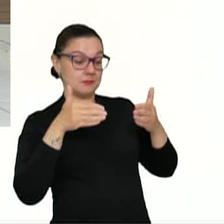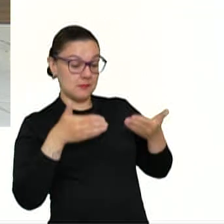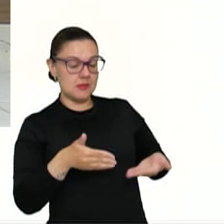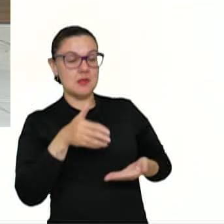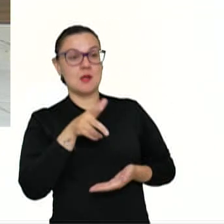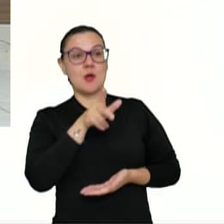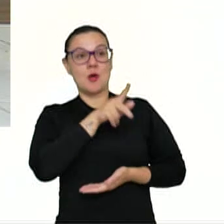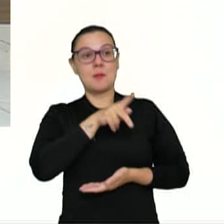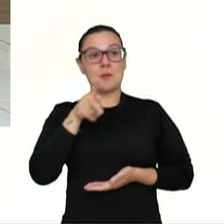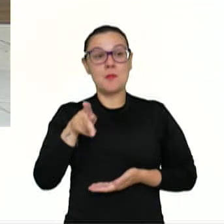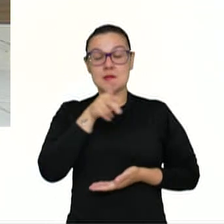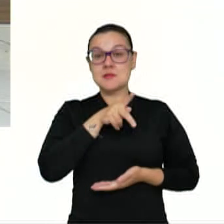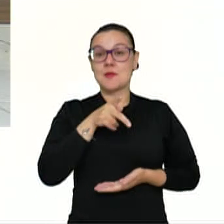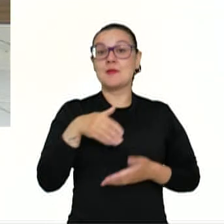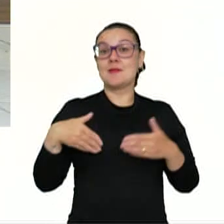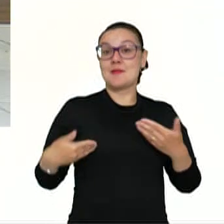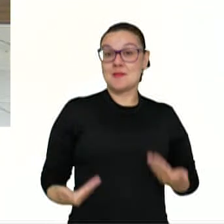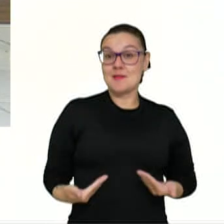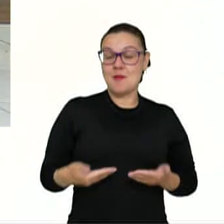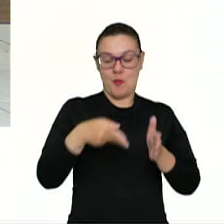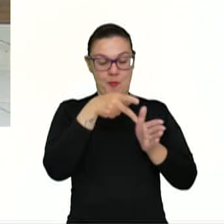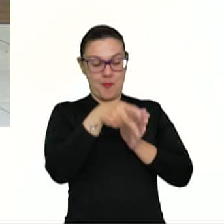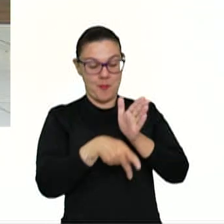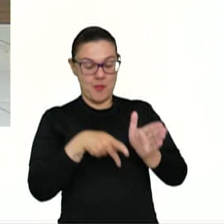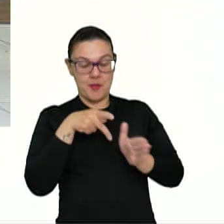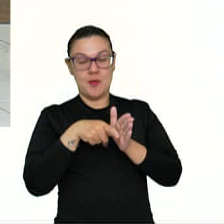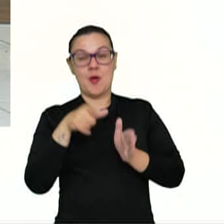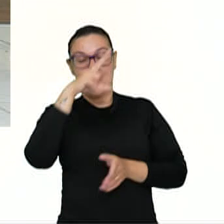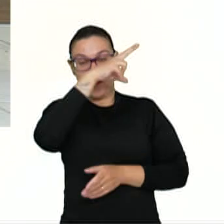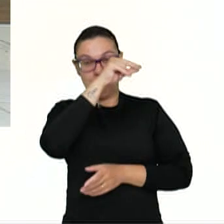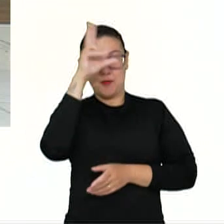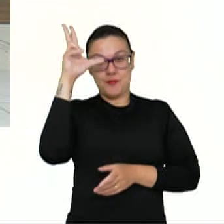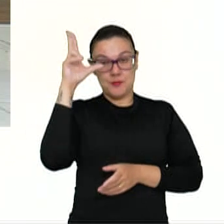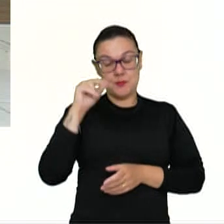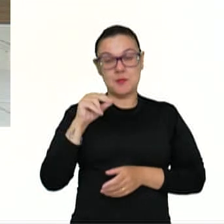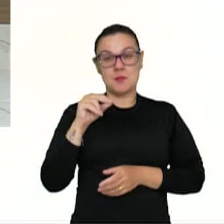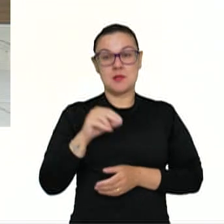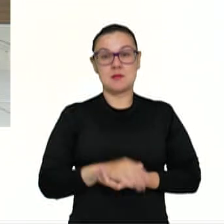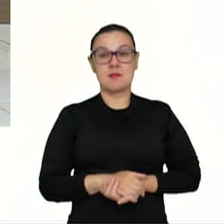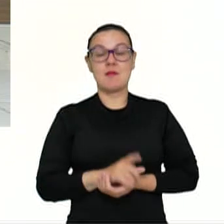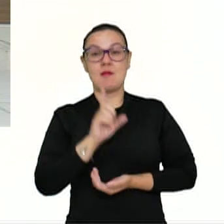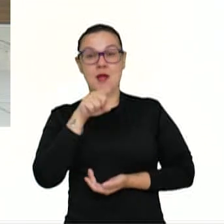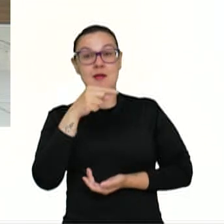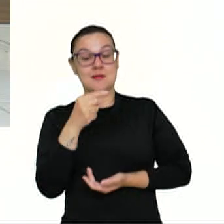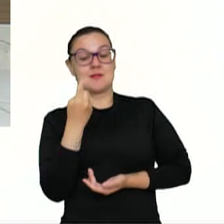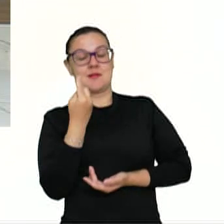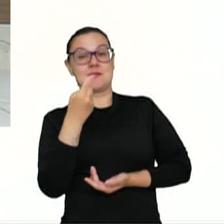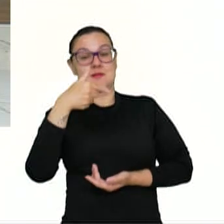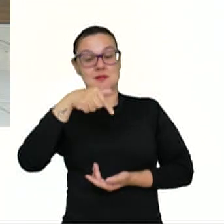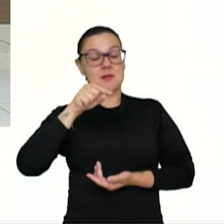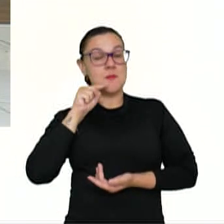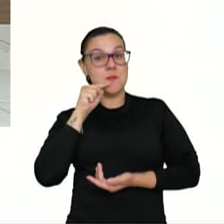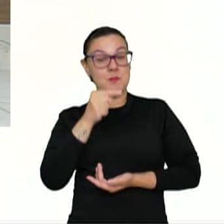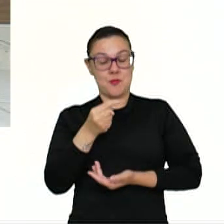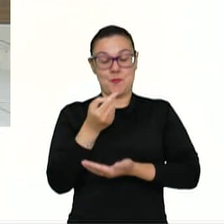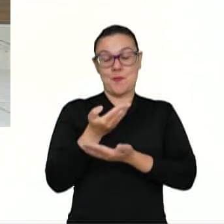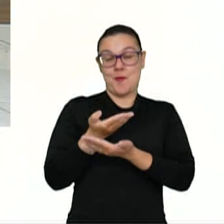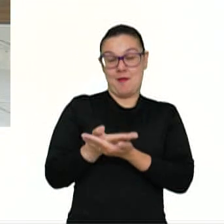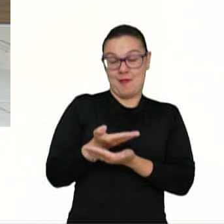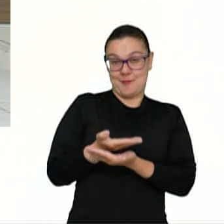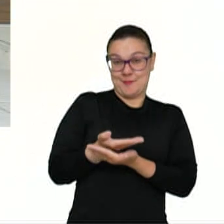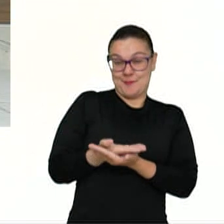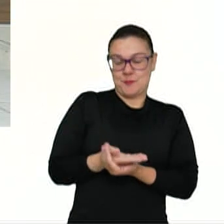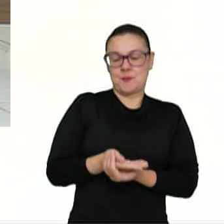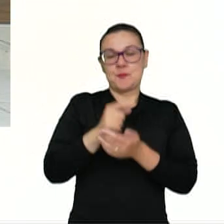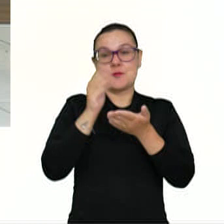Carolina, a Paranaguá hoje conta na rede municipal com aproximadamente 17 mil alunos. São 17 mil alunos